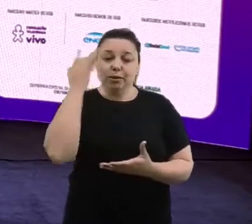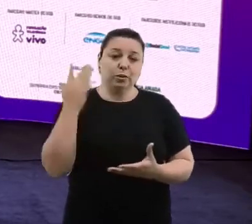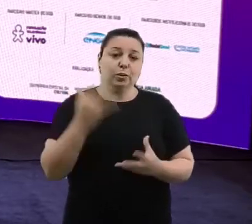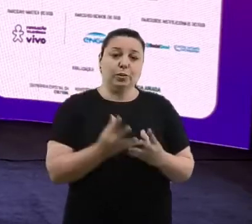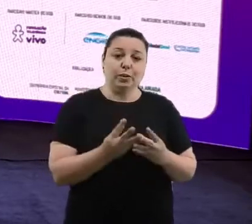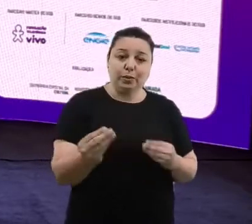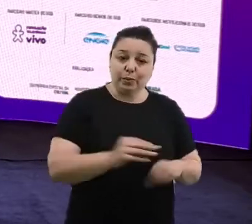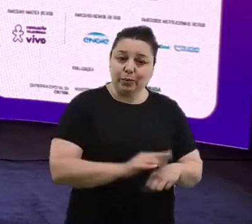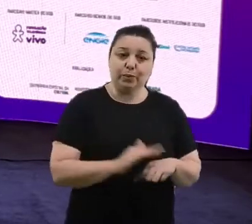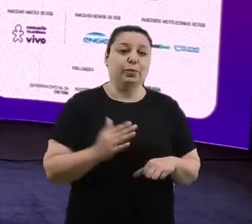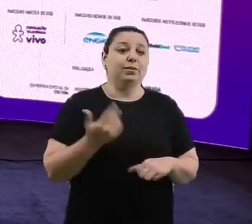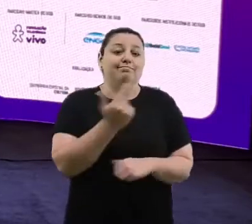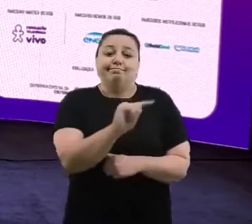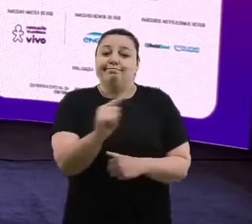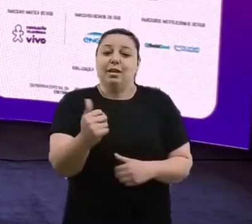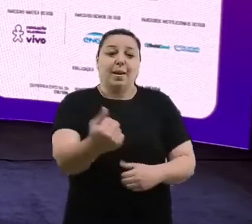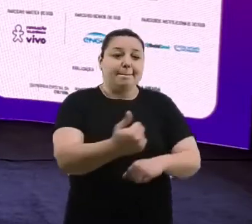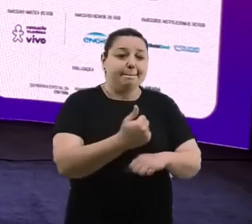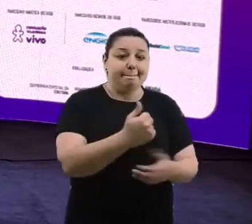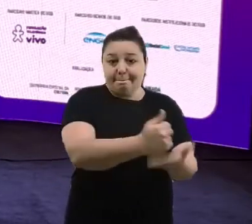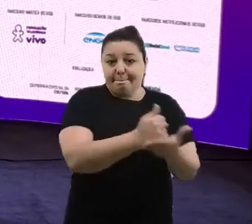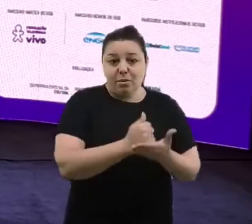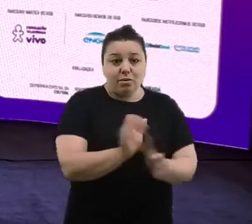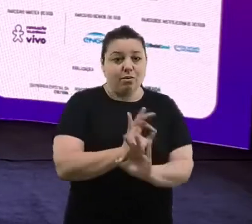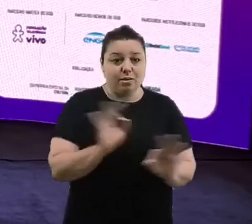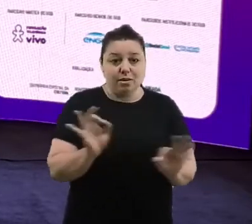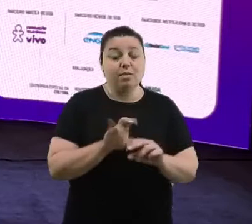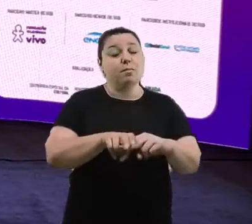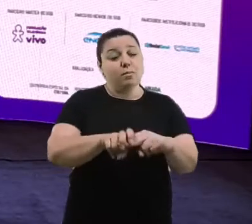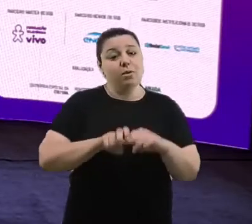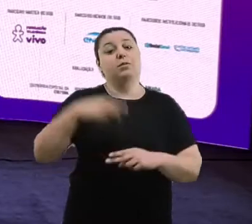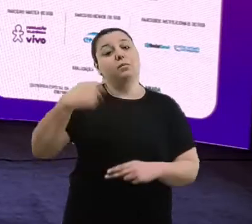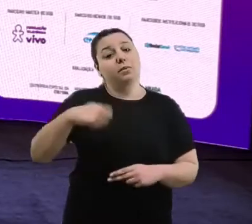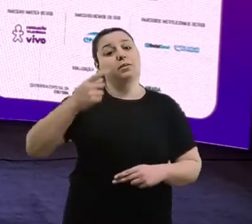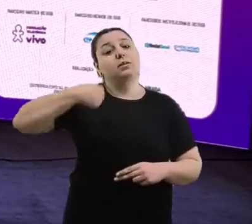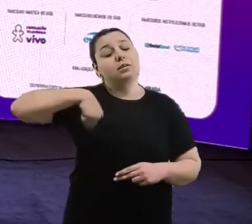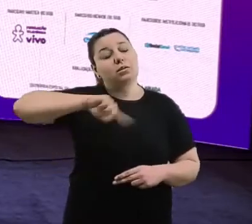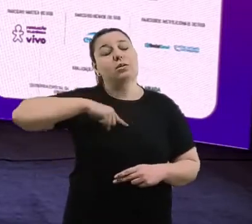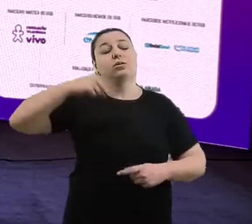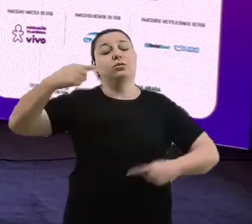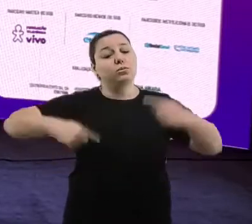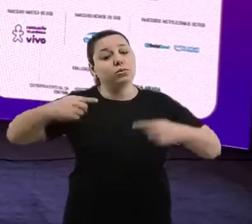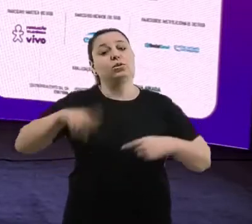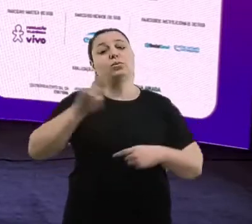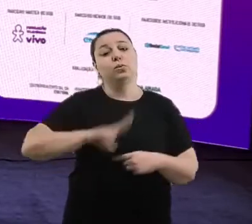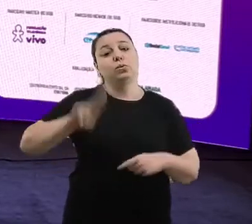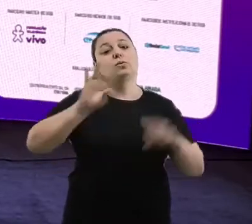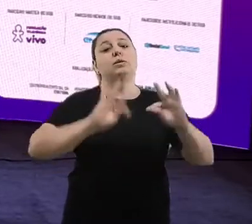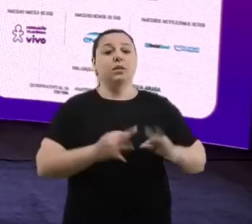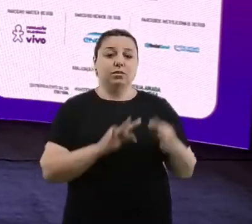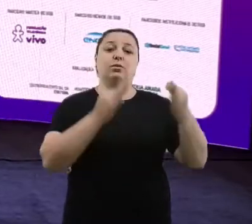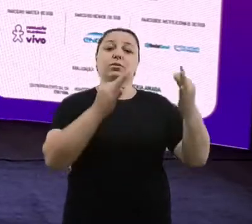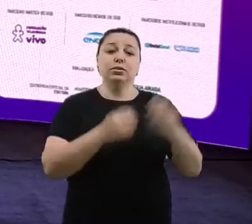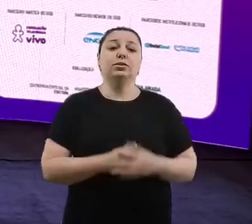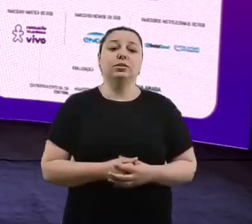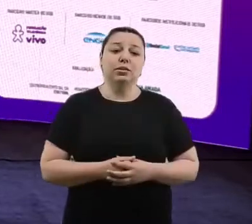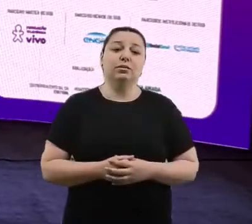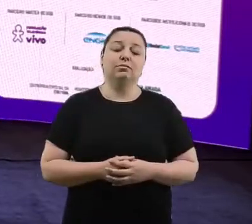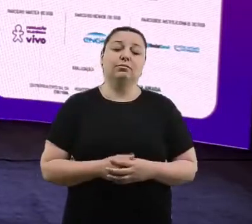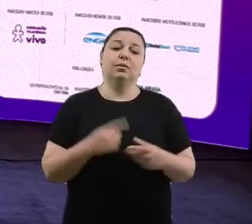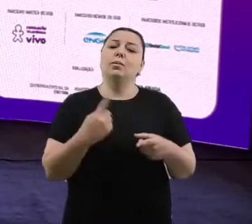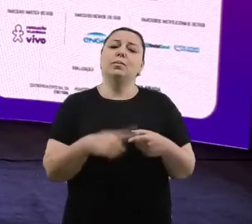gente precisa discutir tanto no uso da tecnologia para tudo isso. Por quê? Porque o apoio emocional,